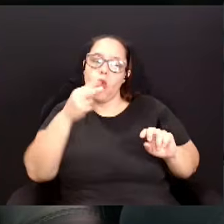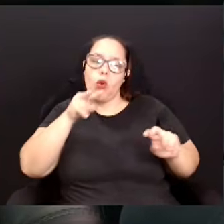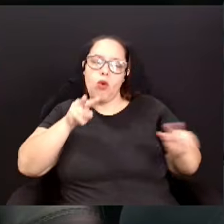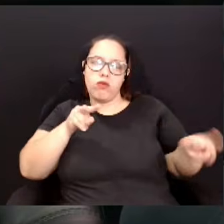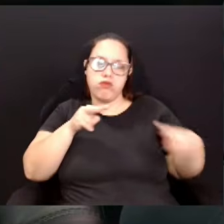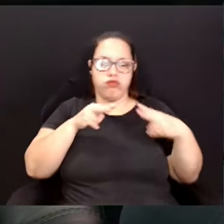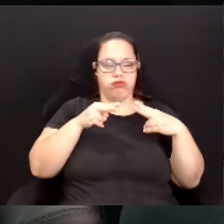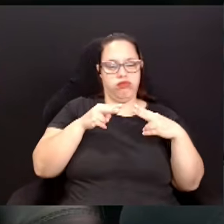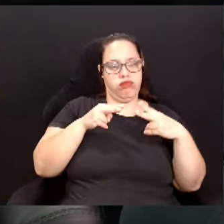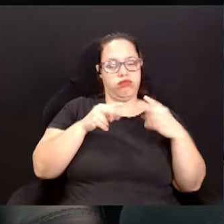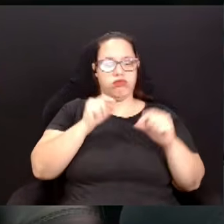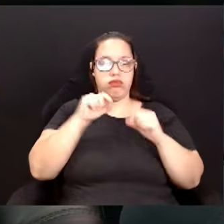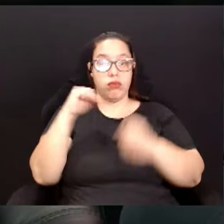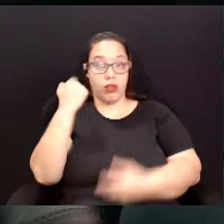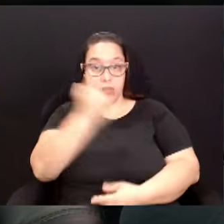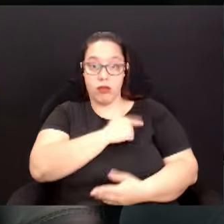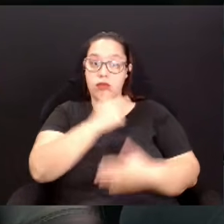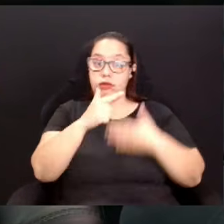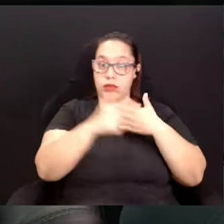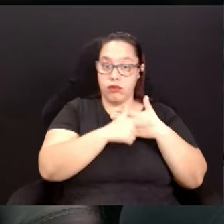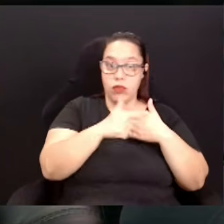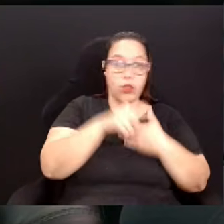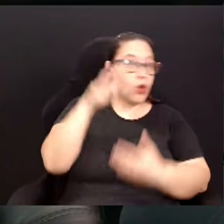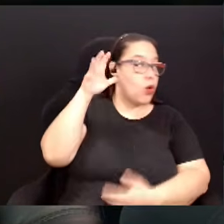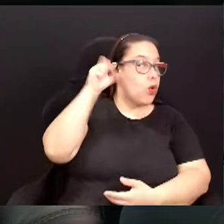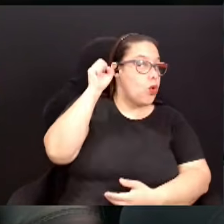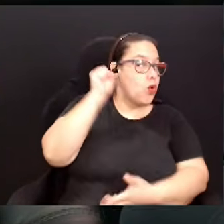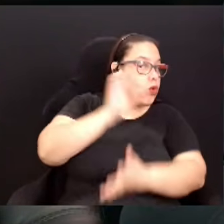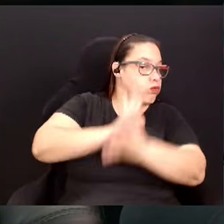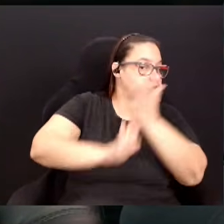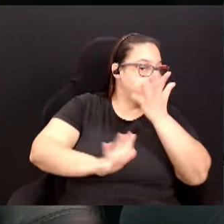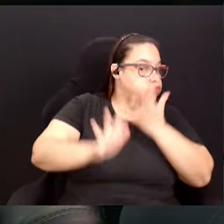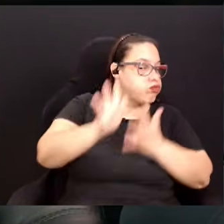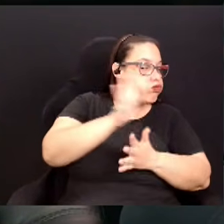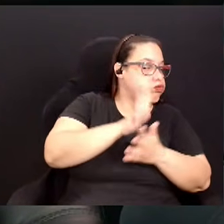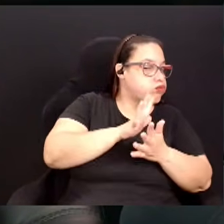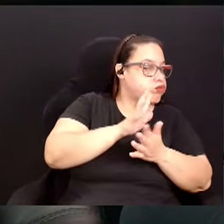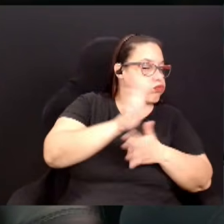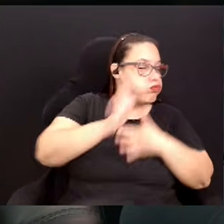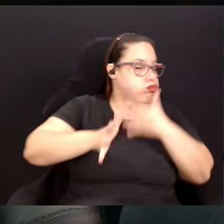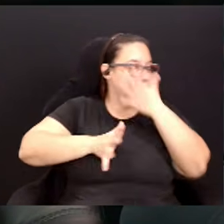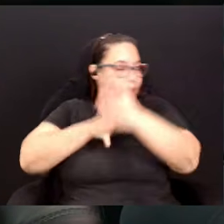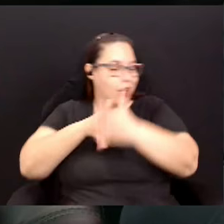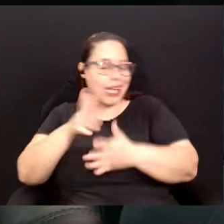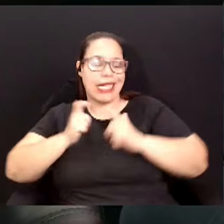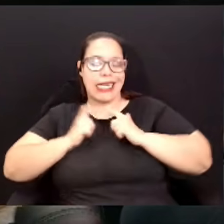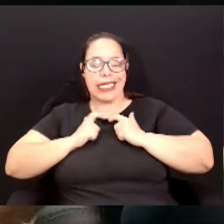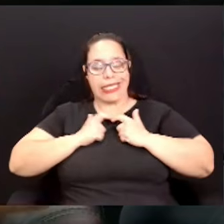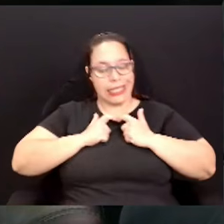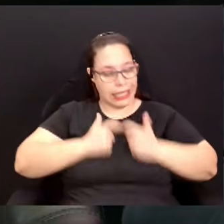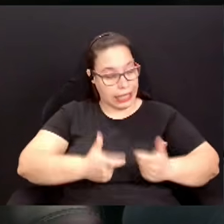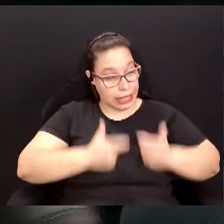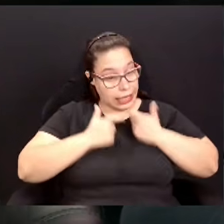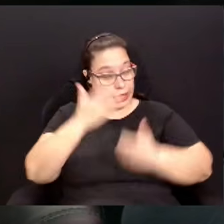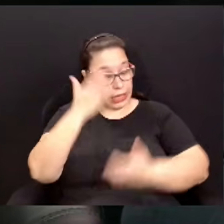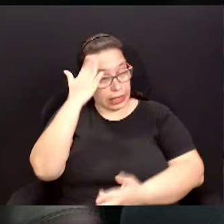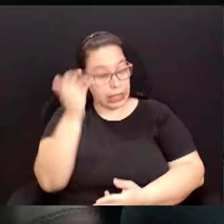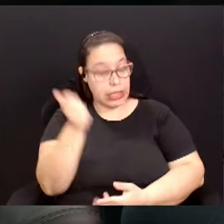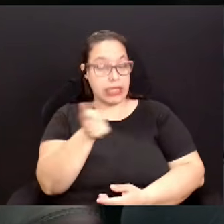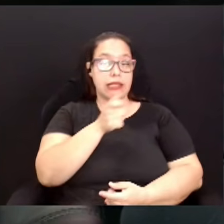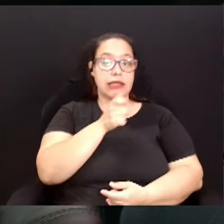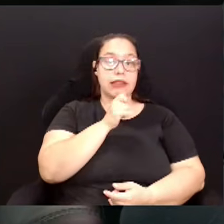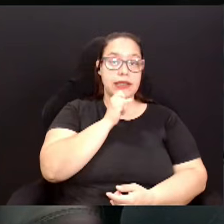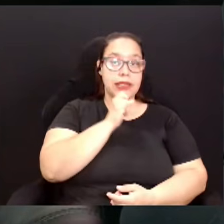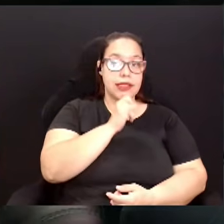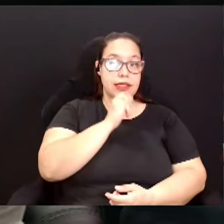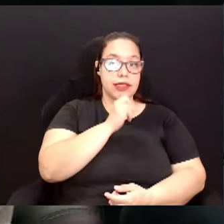nosso papel como ouvinte dessa pessoa também. Eu sei que é muito chato, né? Então, por exemplo, você está numa conversa aqui, a gente está